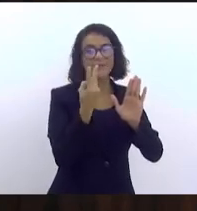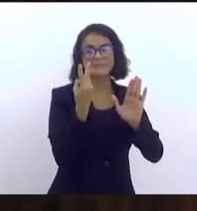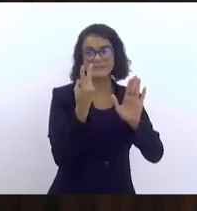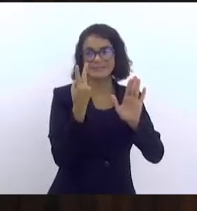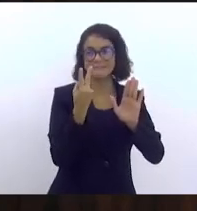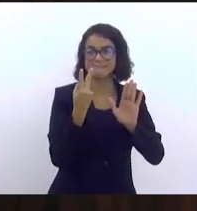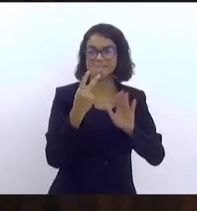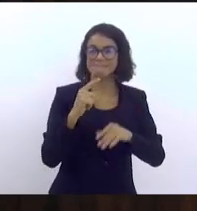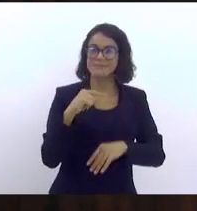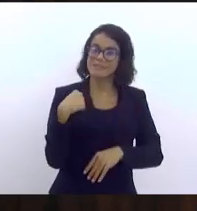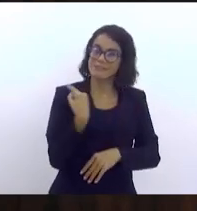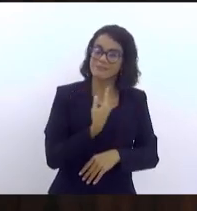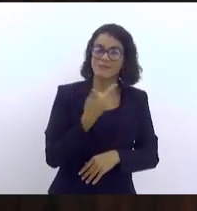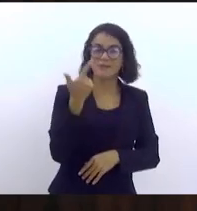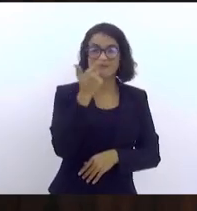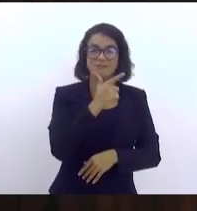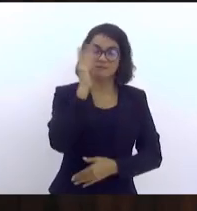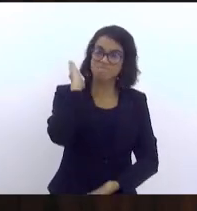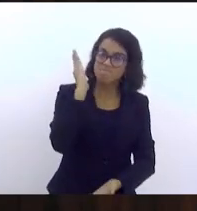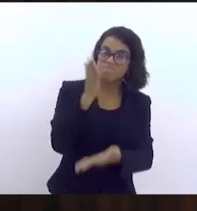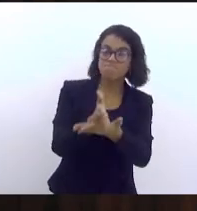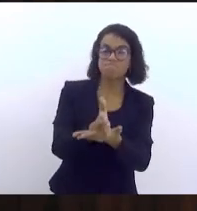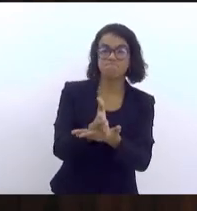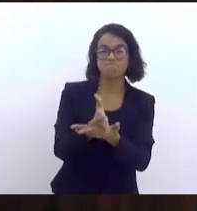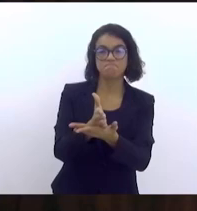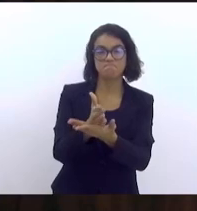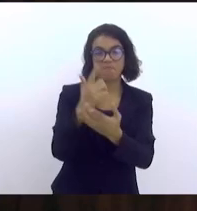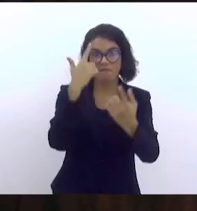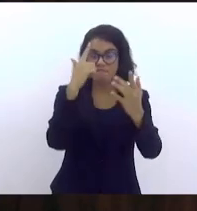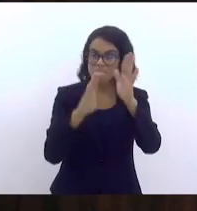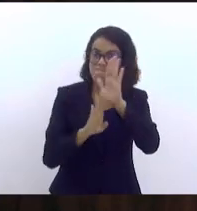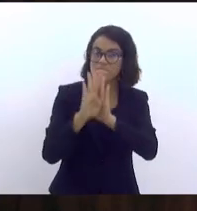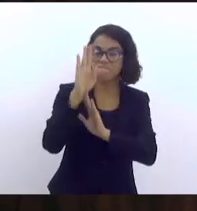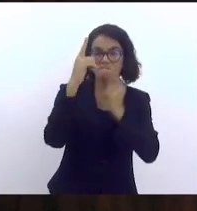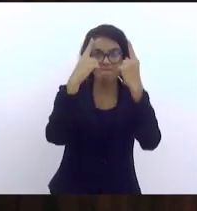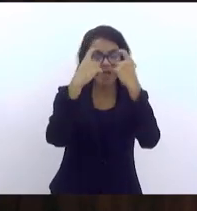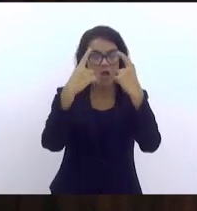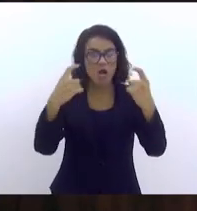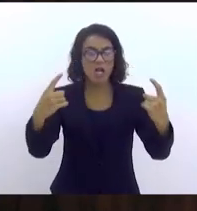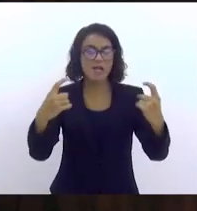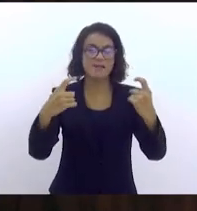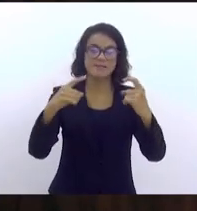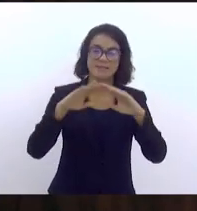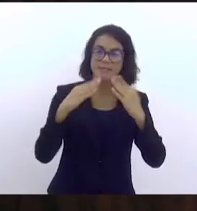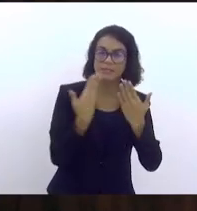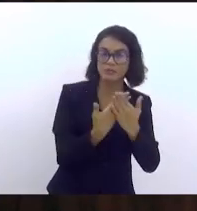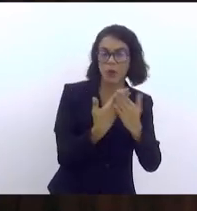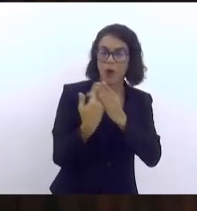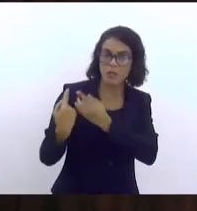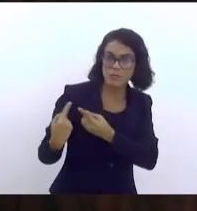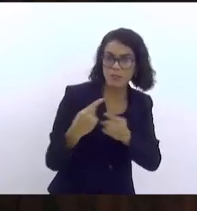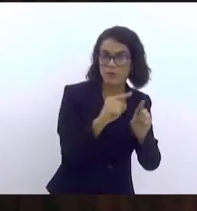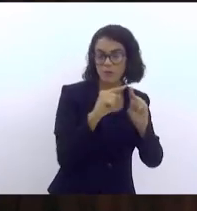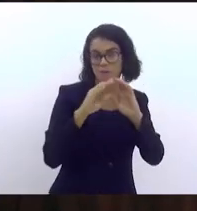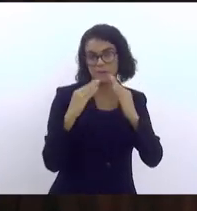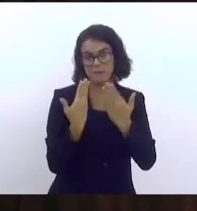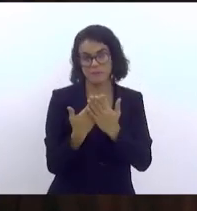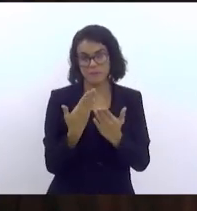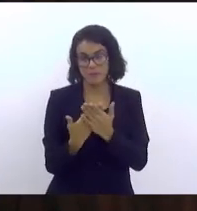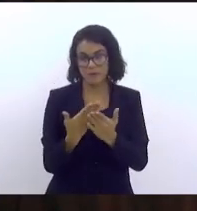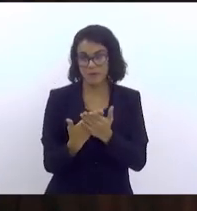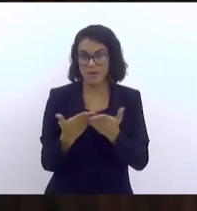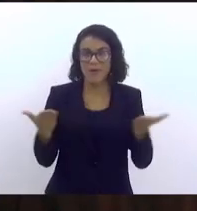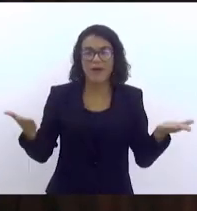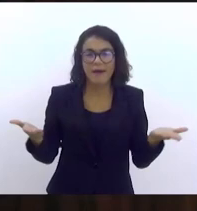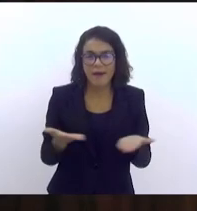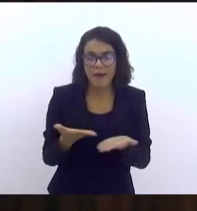parar com essa onda de violência nas escolas essa onda de violência contra as escolas queria agora